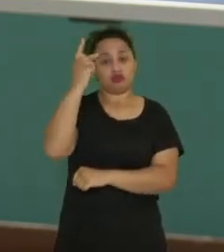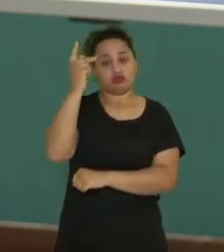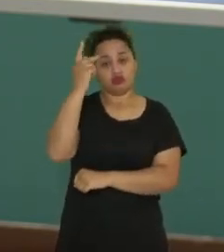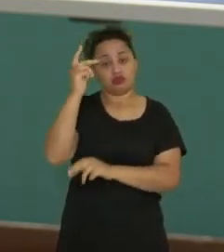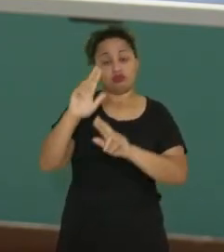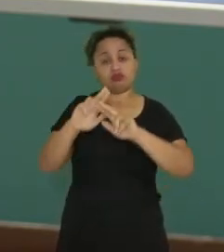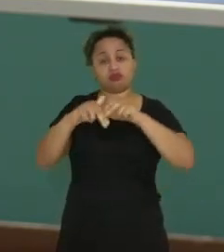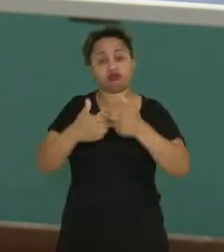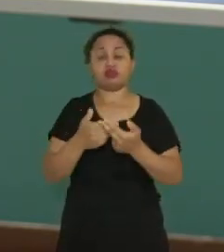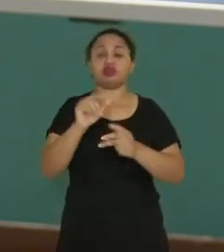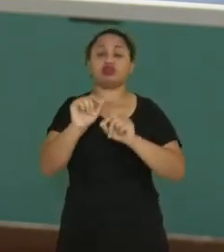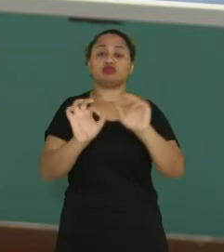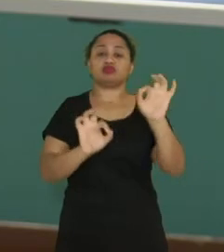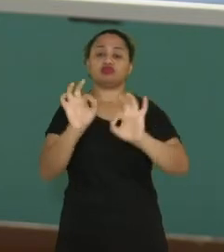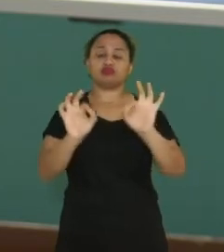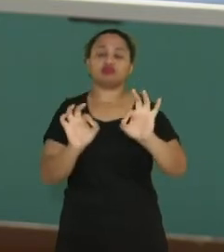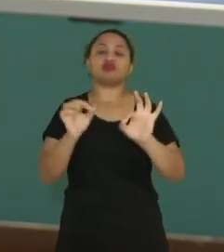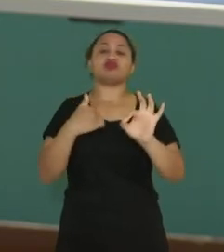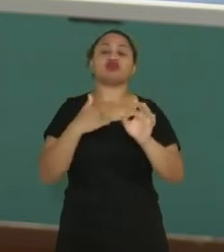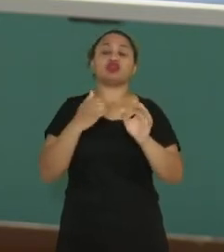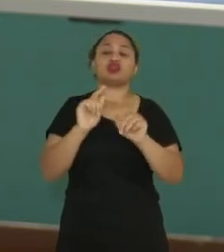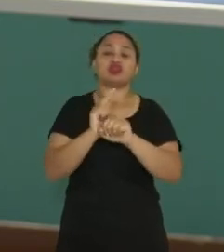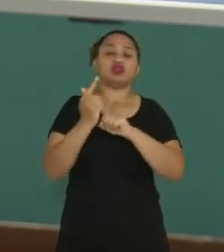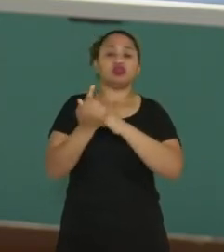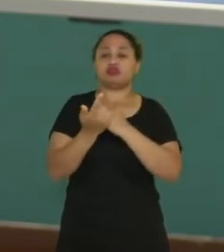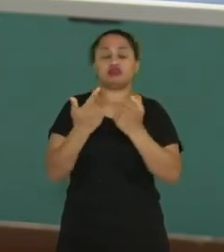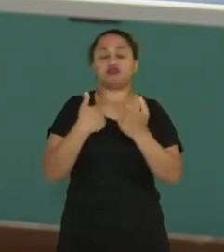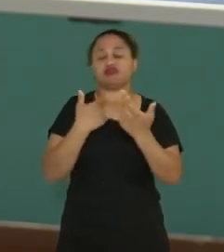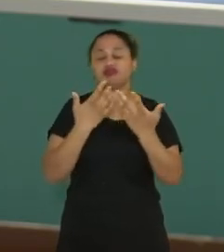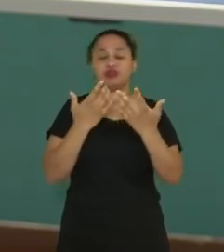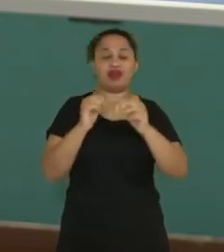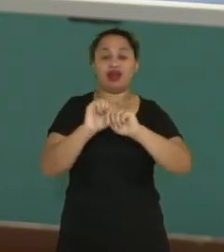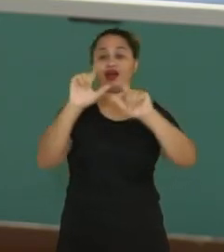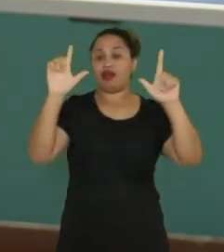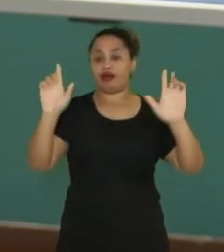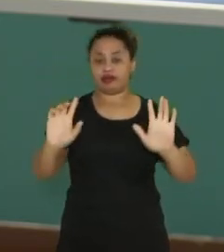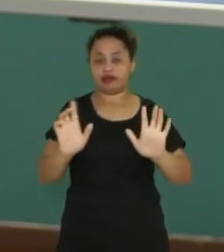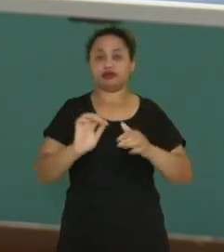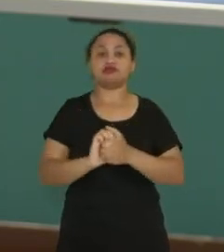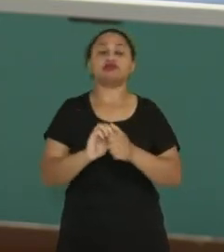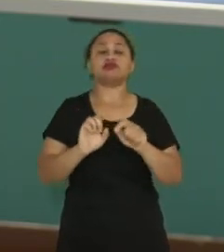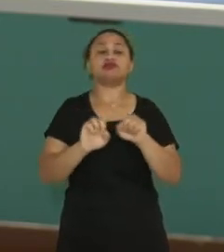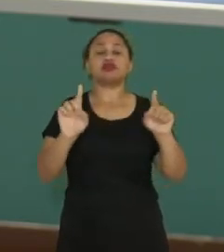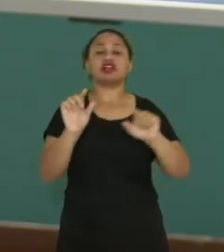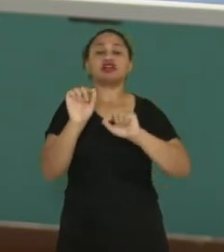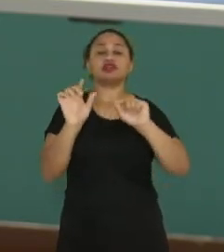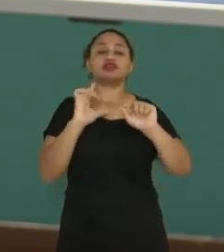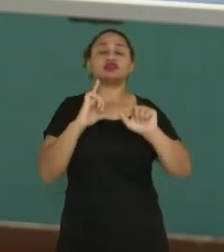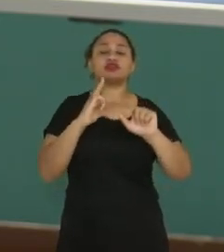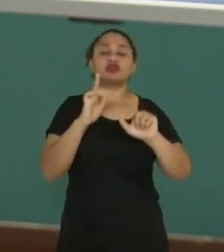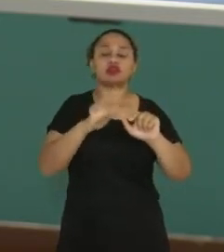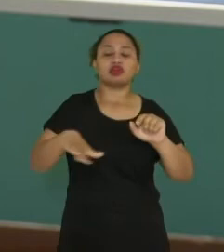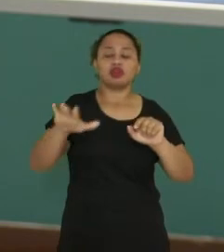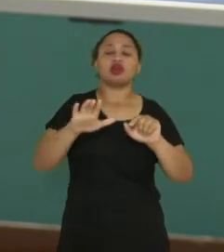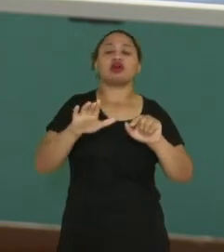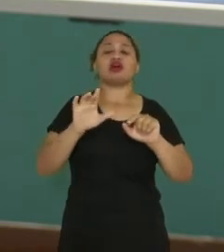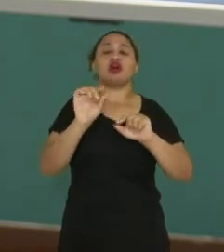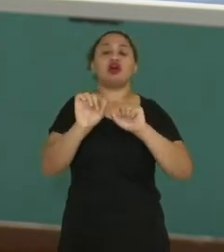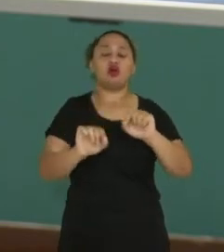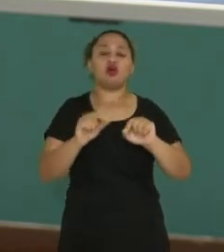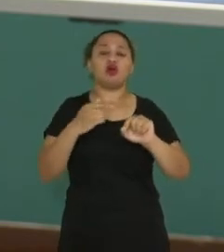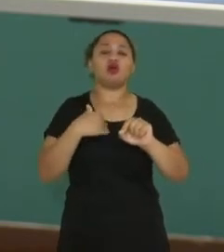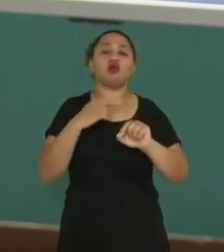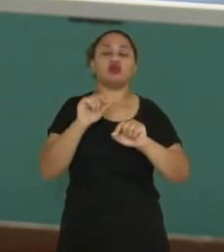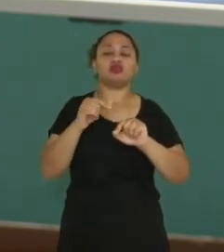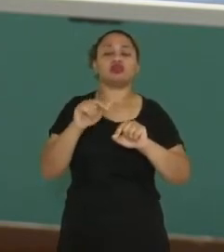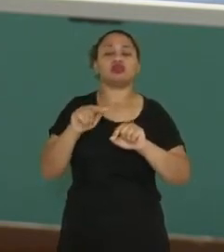traz aqui, que era uma distribuição geográfica mal definida. E embora ocupassem, né, extensivamente os campos de Guarapuava, o